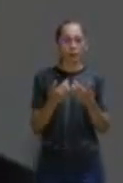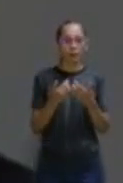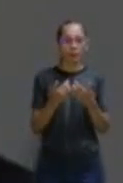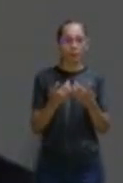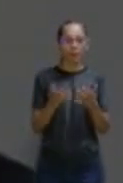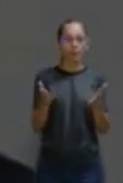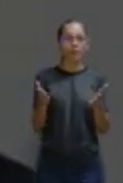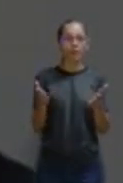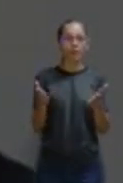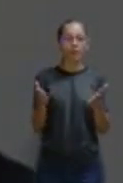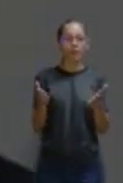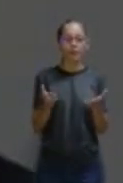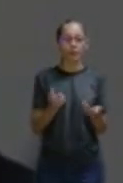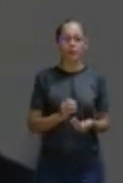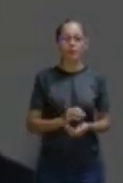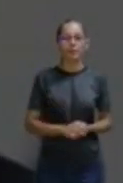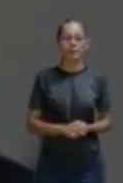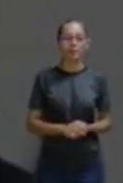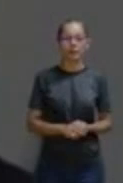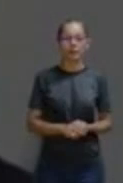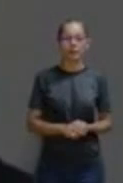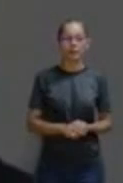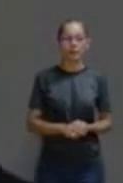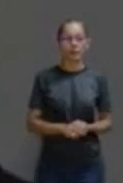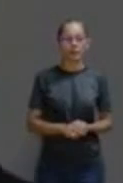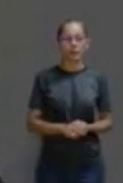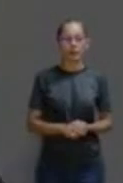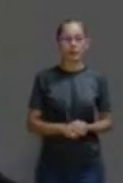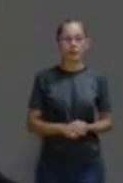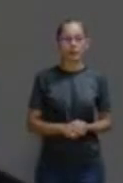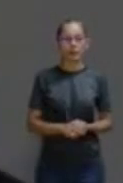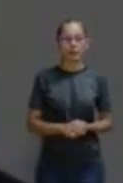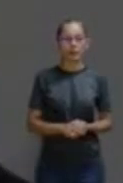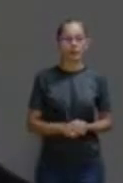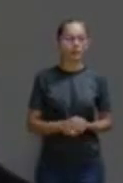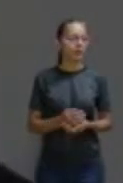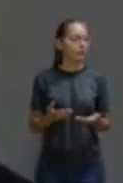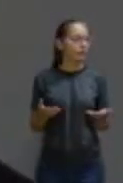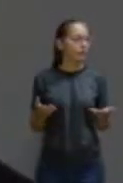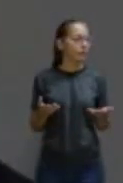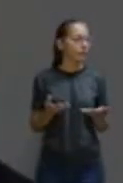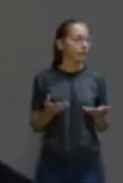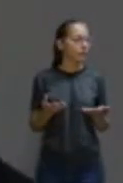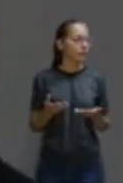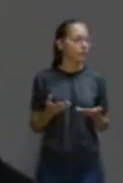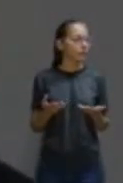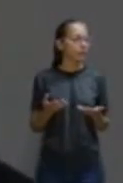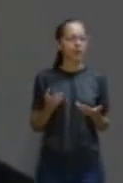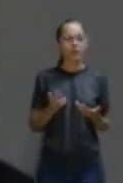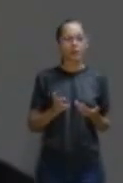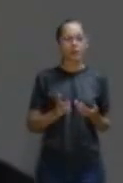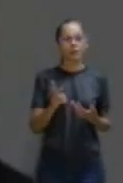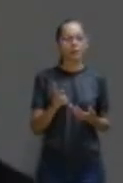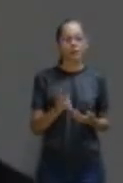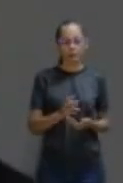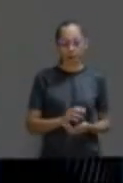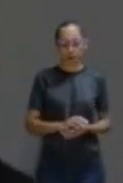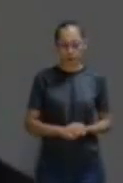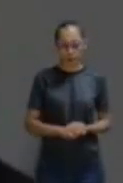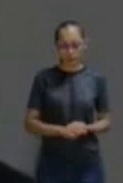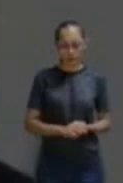inferior, janela de libras com intérprete. A 63ª sessão judiciária ordinária do Tribunal de